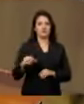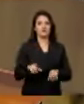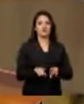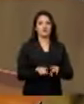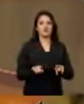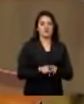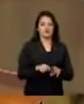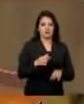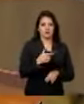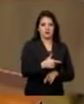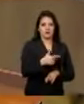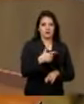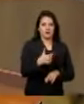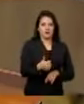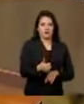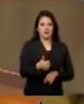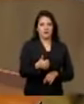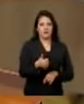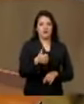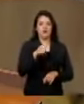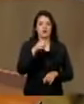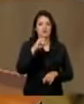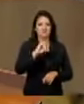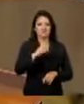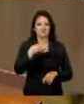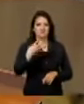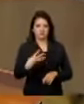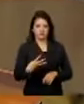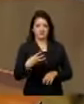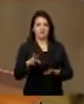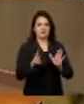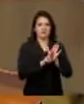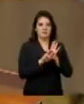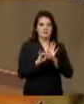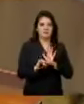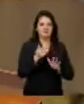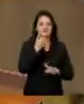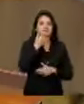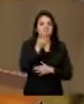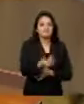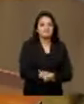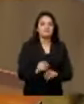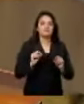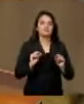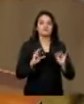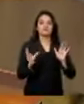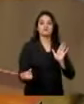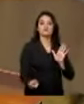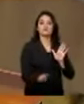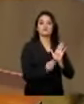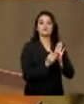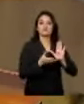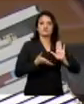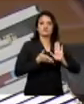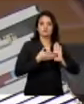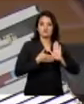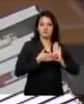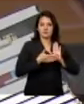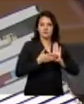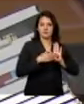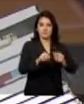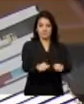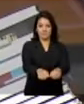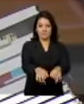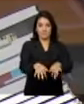do Regimento Interno, pedi dia para inclusão na pauta dirigida do Pleno